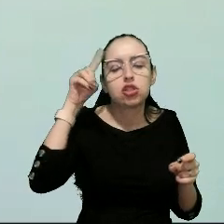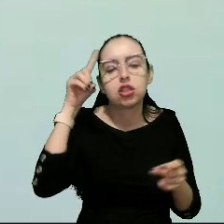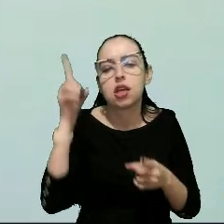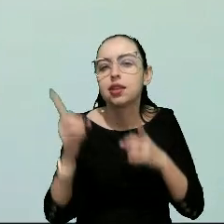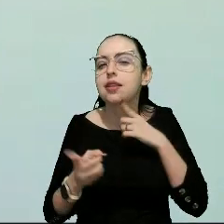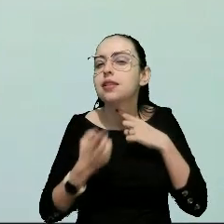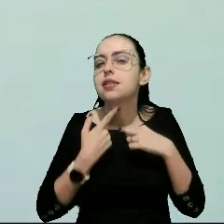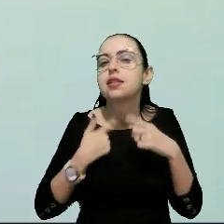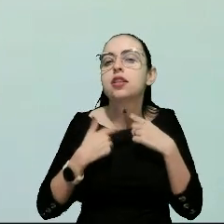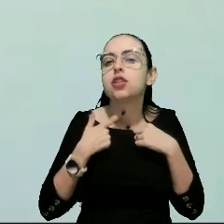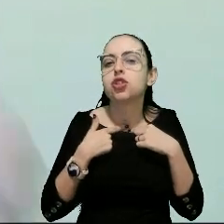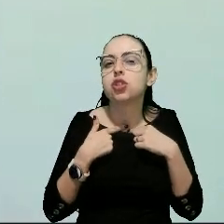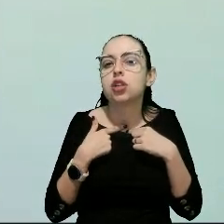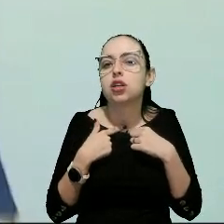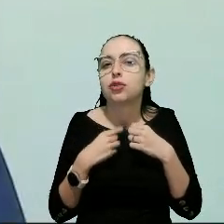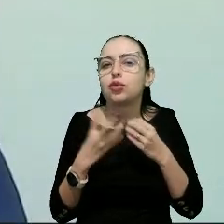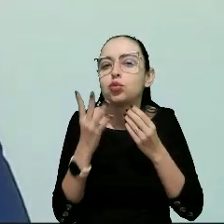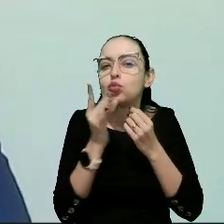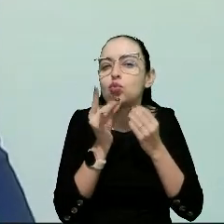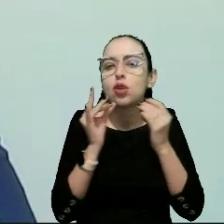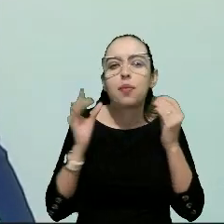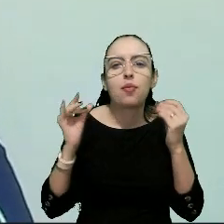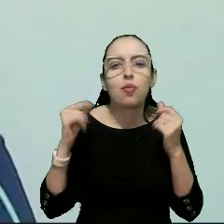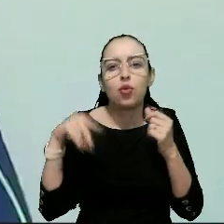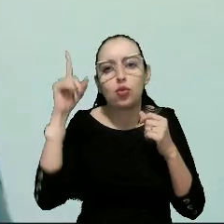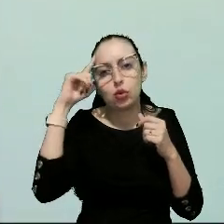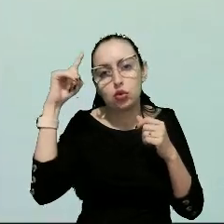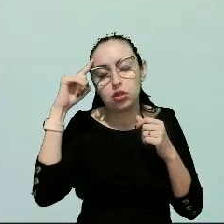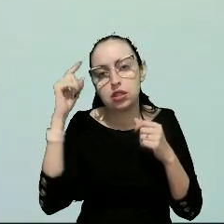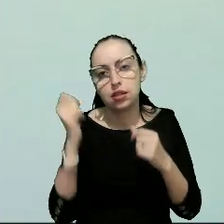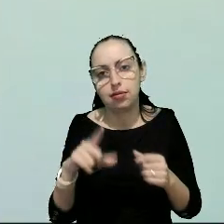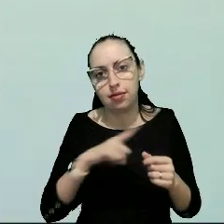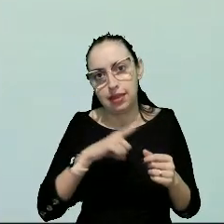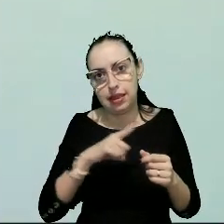dia, saborear cada dia, é ter